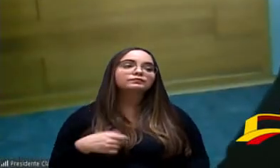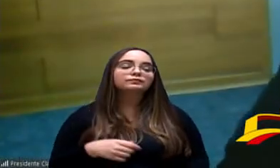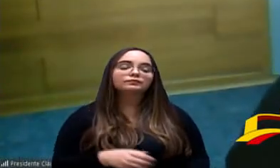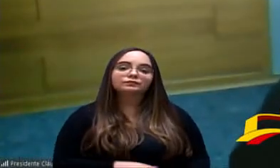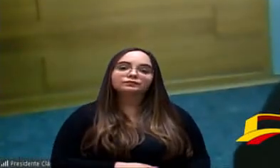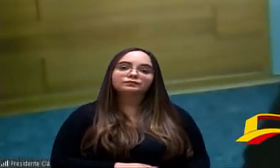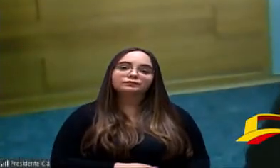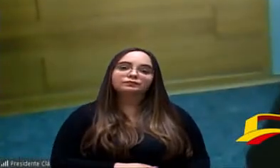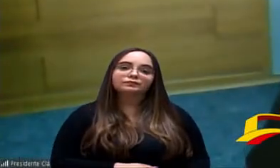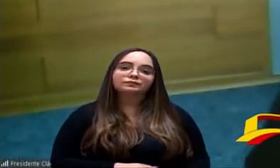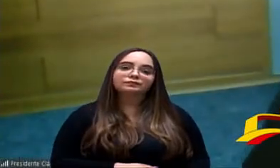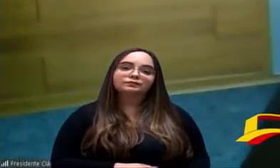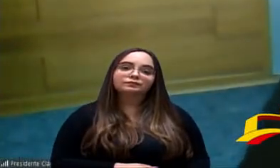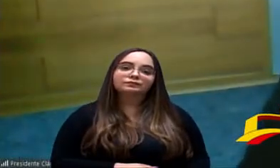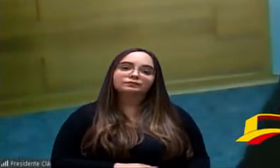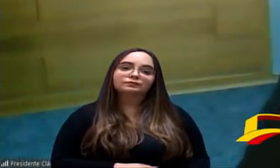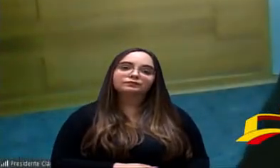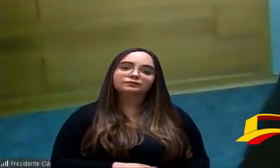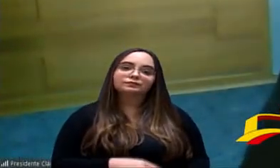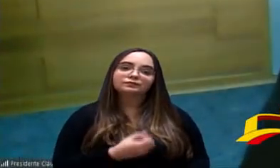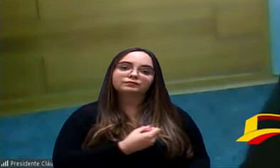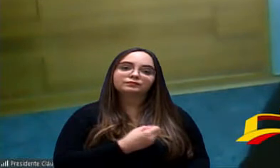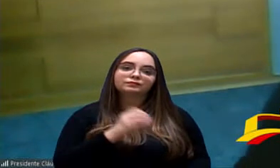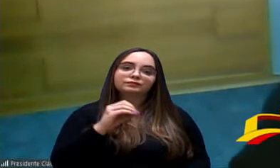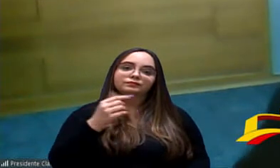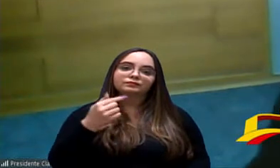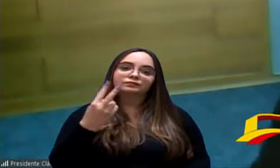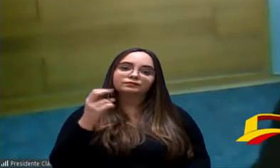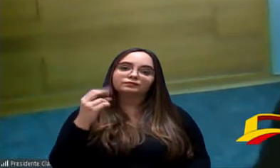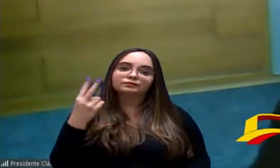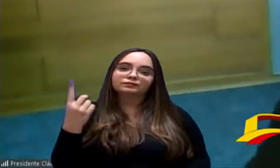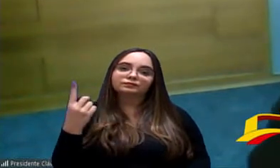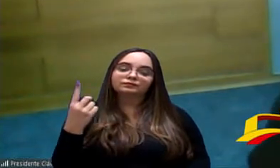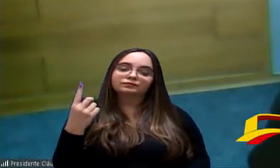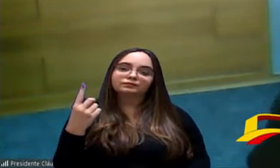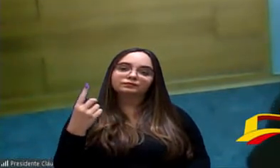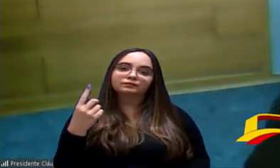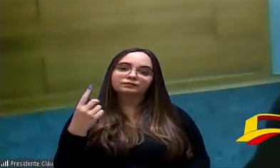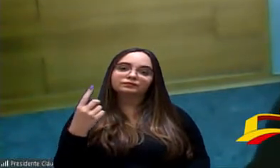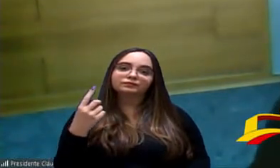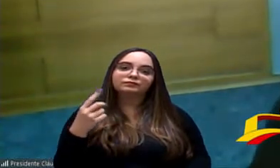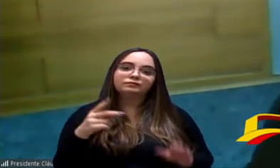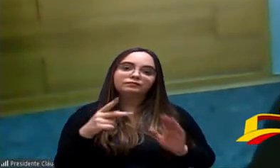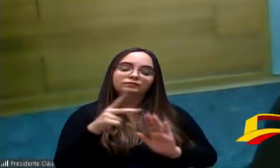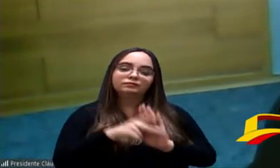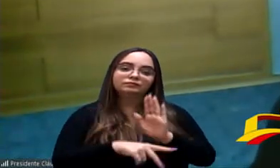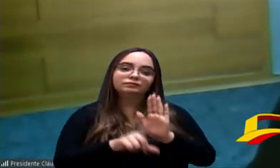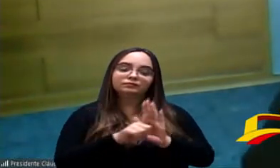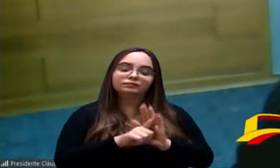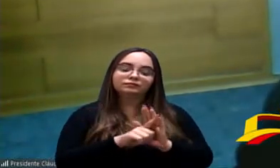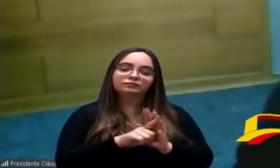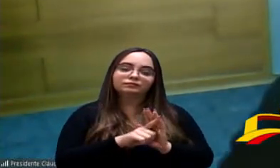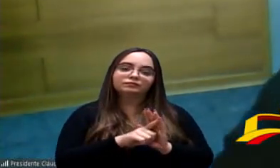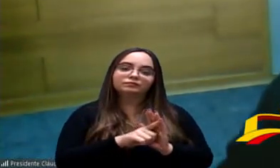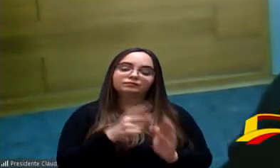Apresentação de matéria, veto total 07/2021 ao projeto de lei 2021,